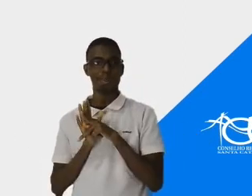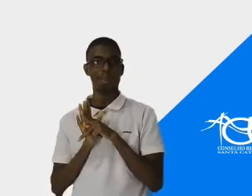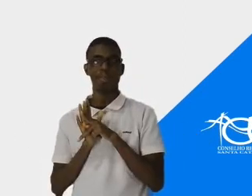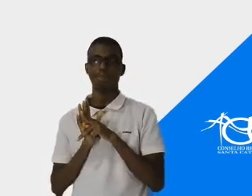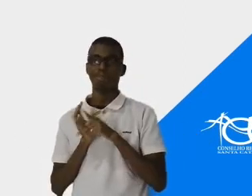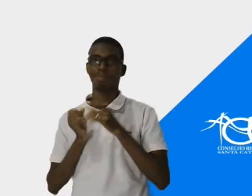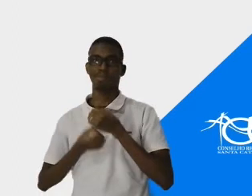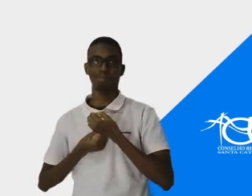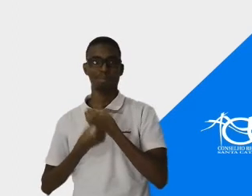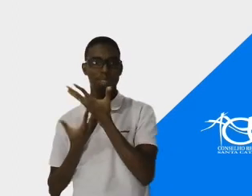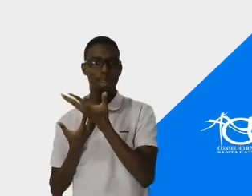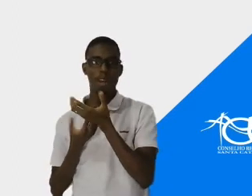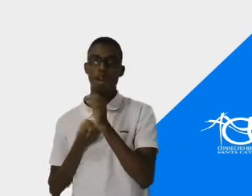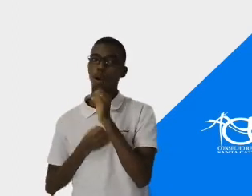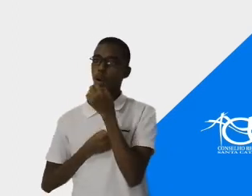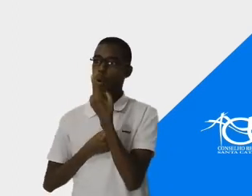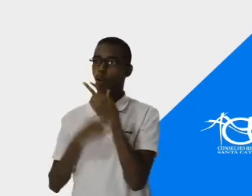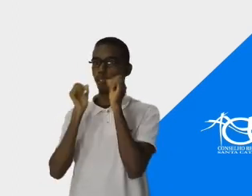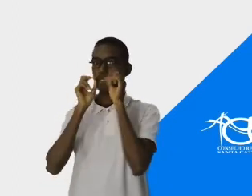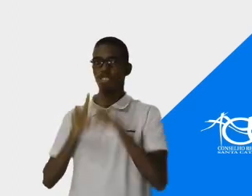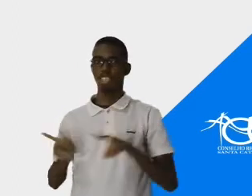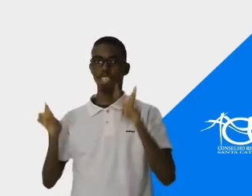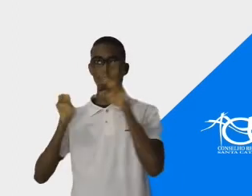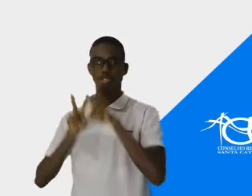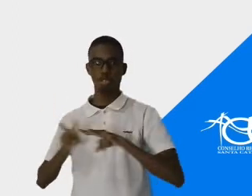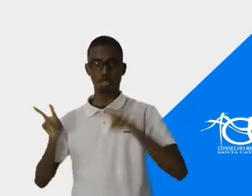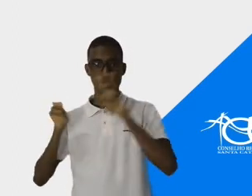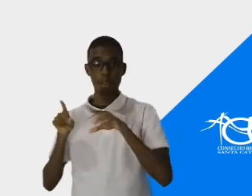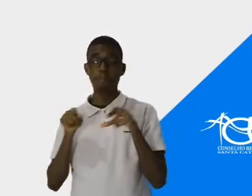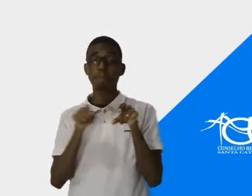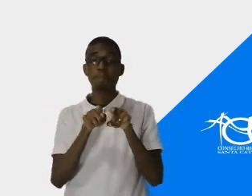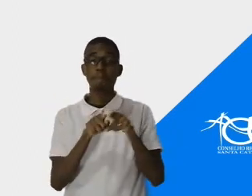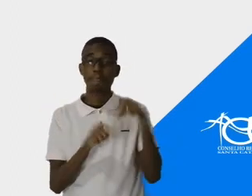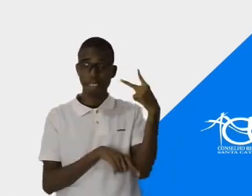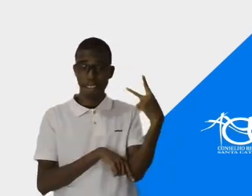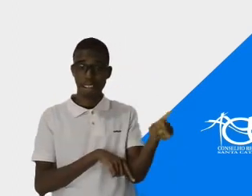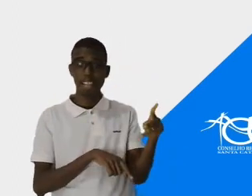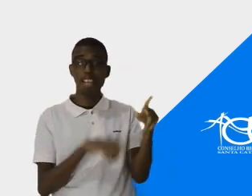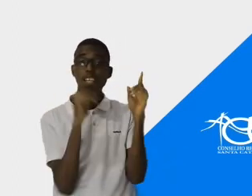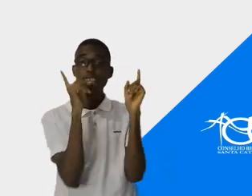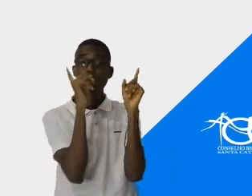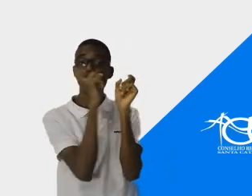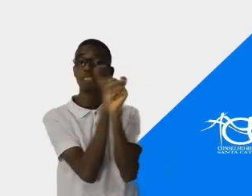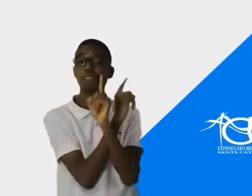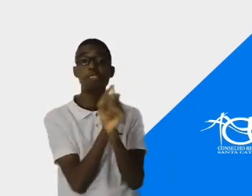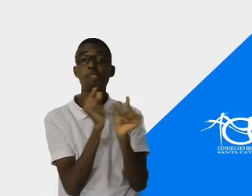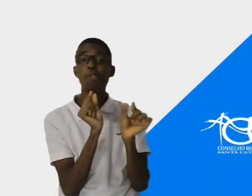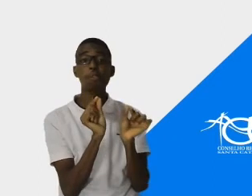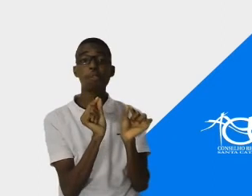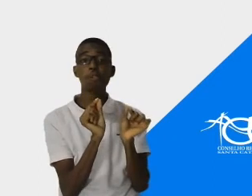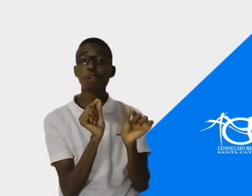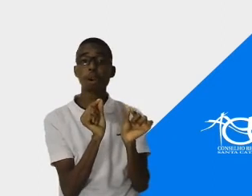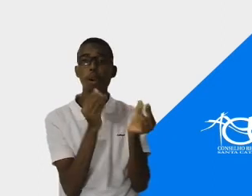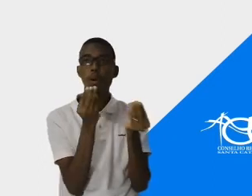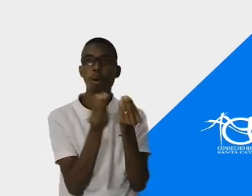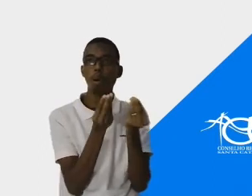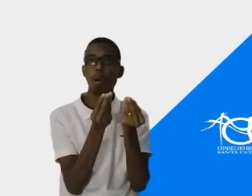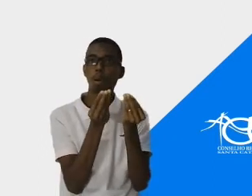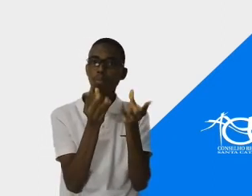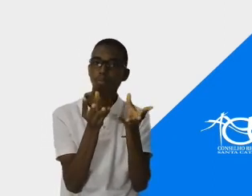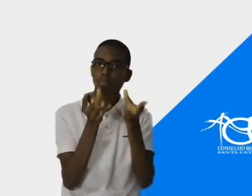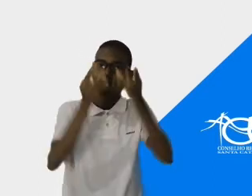visual. Ele também passou a ter uma dificuldade maior de retenção e também em